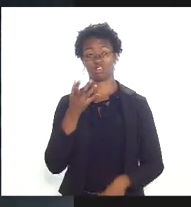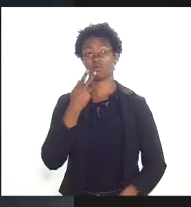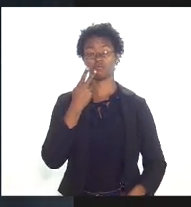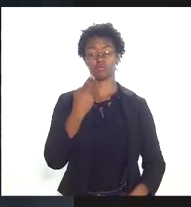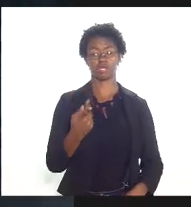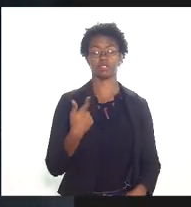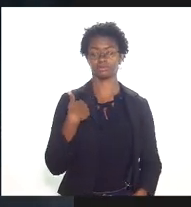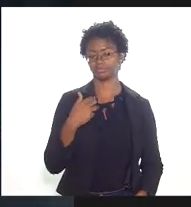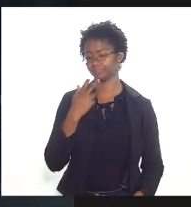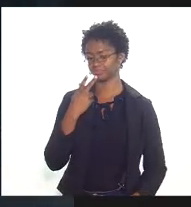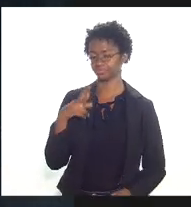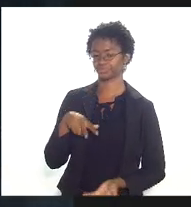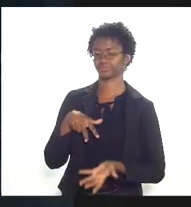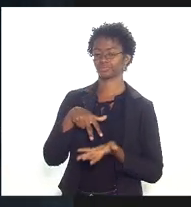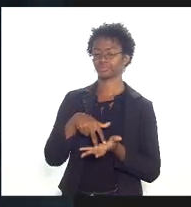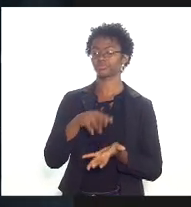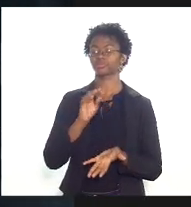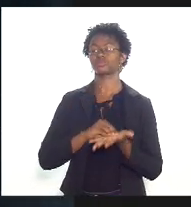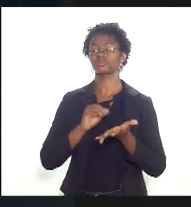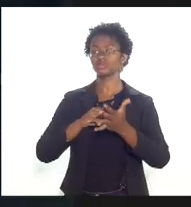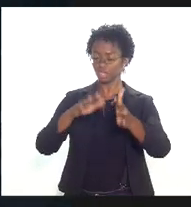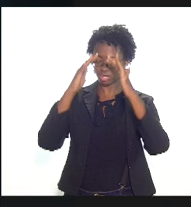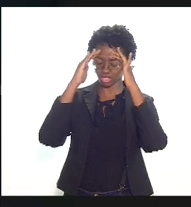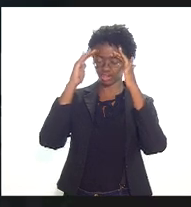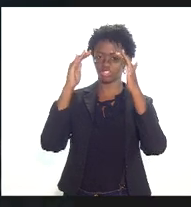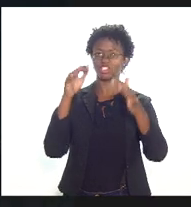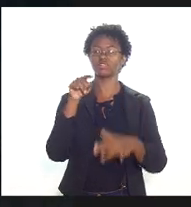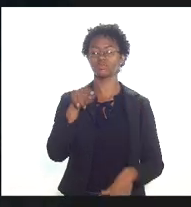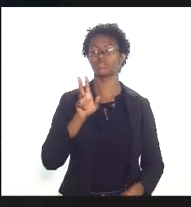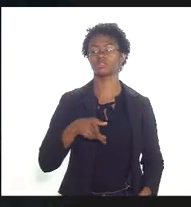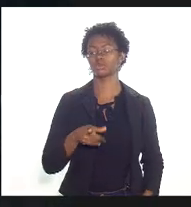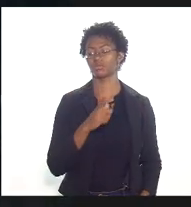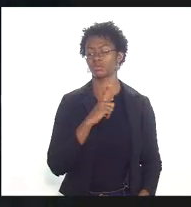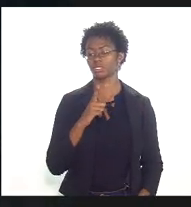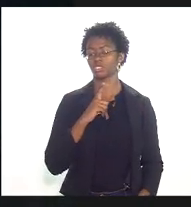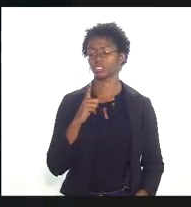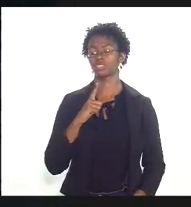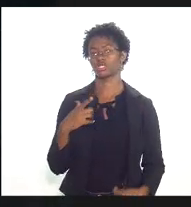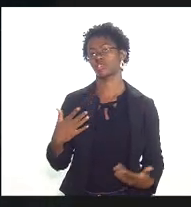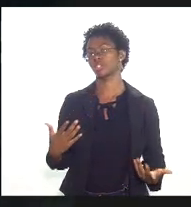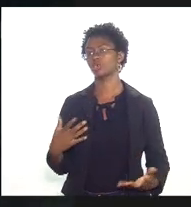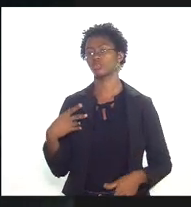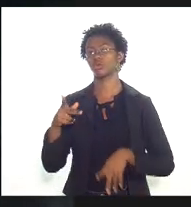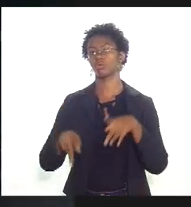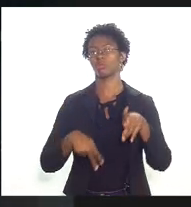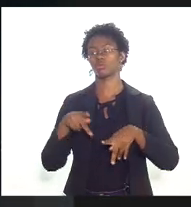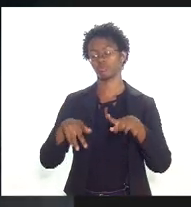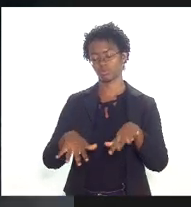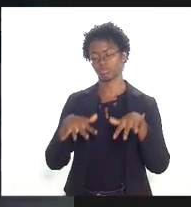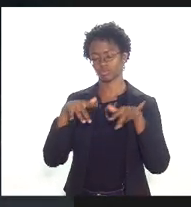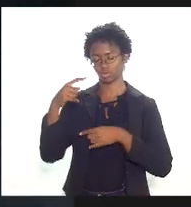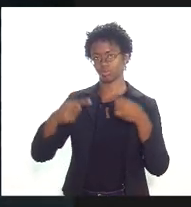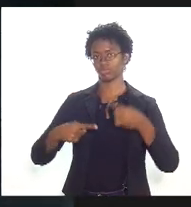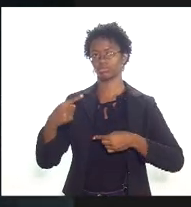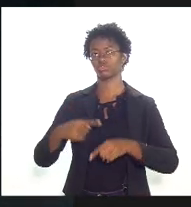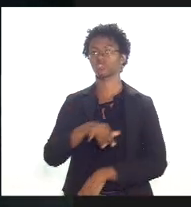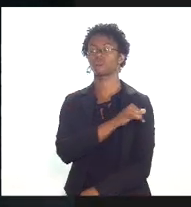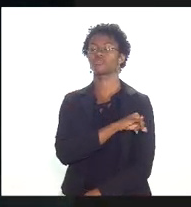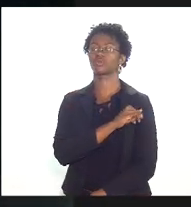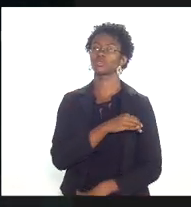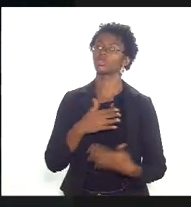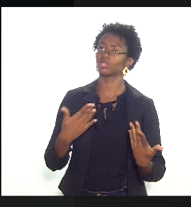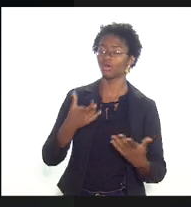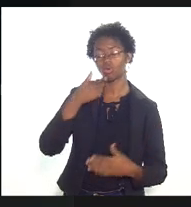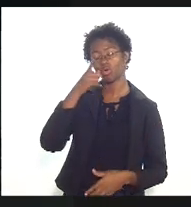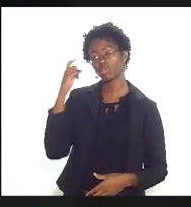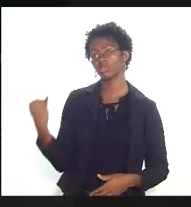e e a falta de respeito que ele sempre teve o Parlamento sobre nesta ontem hoje é importantíssimo